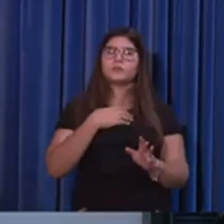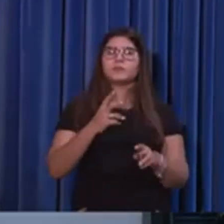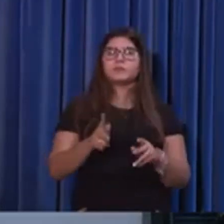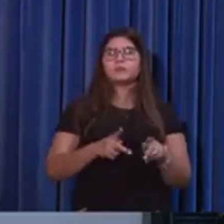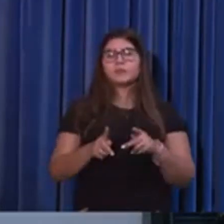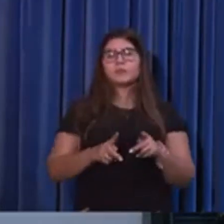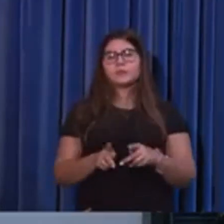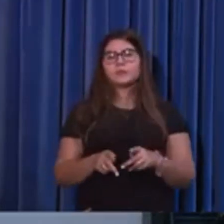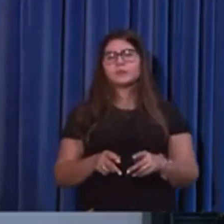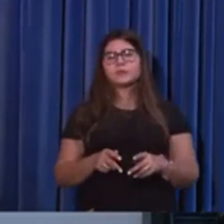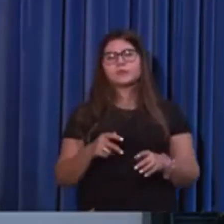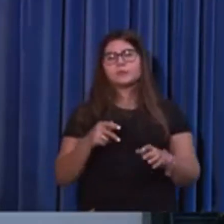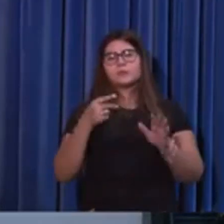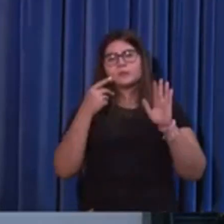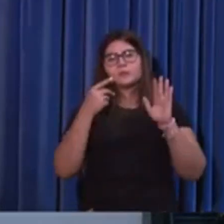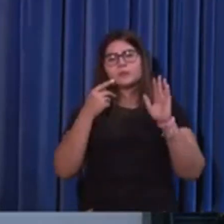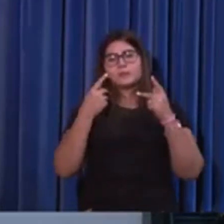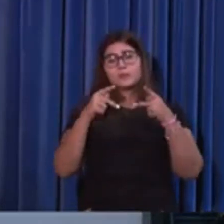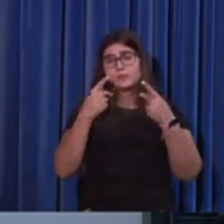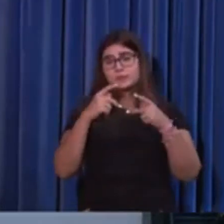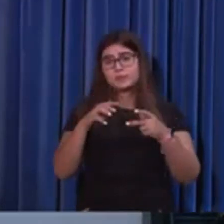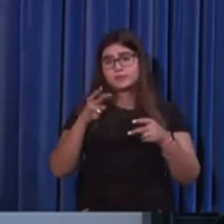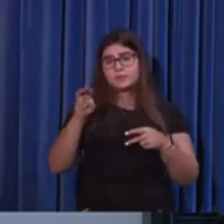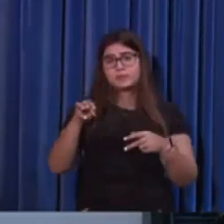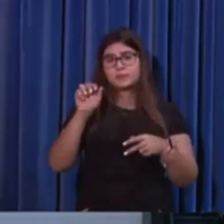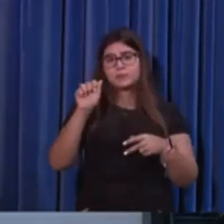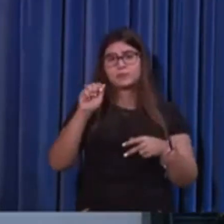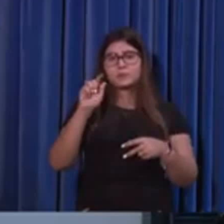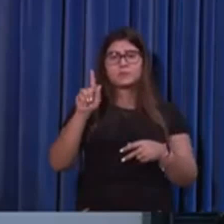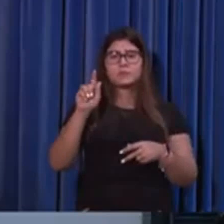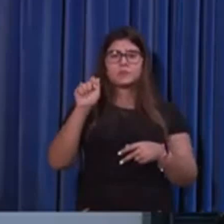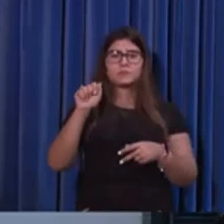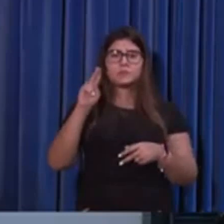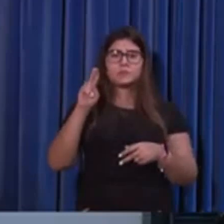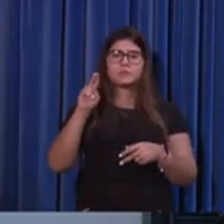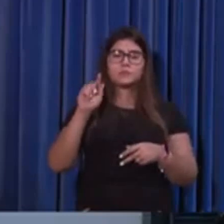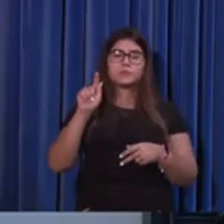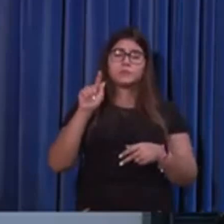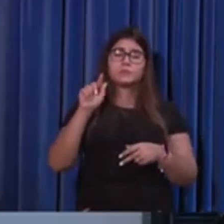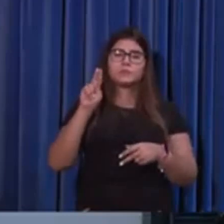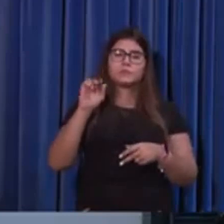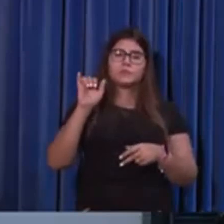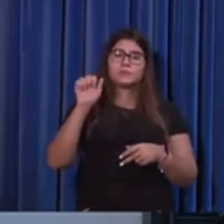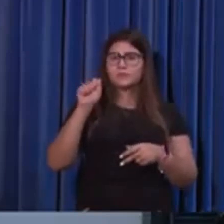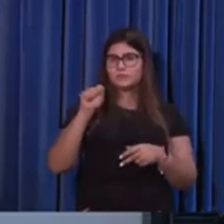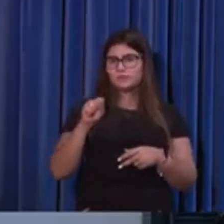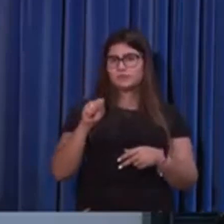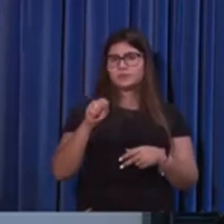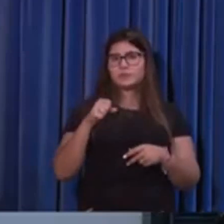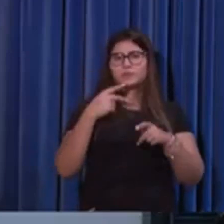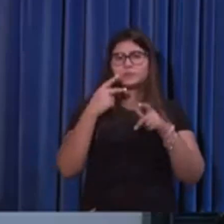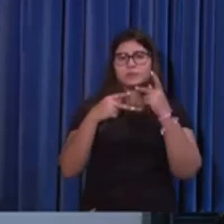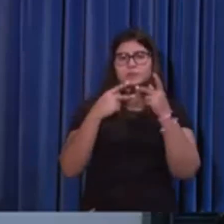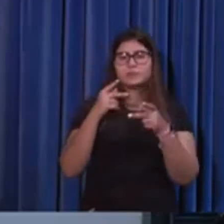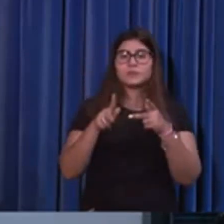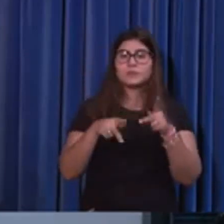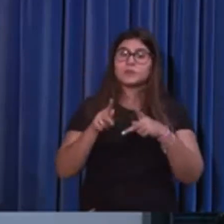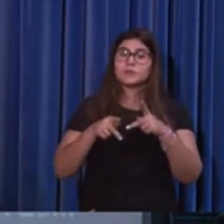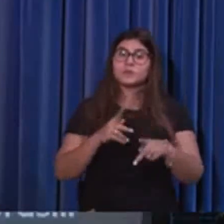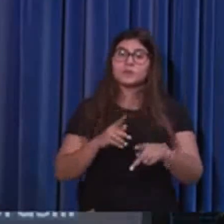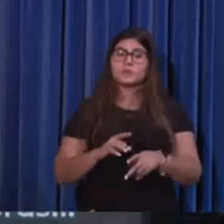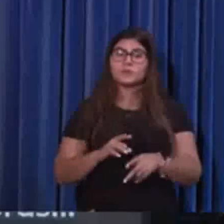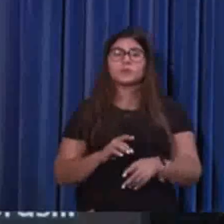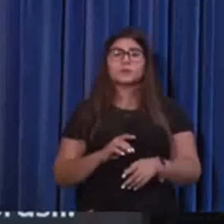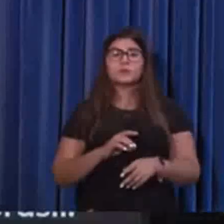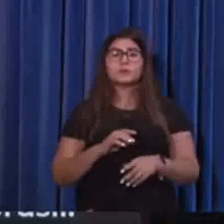quem o profeta Malaquias se dirige, dizendo que são aqueles que temem a Deus, o povo que vive no meio de